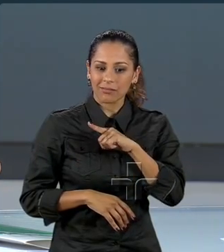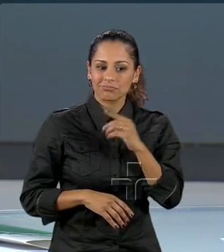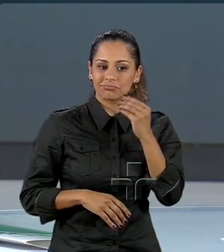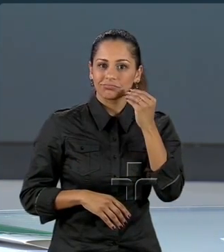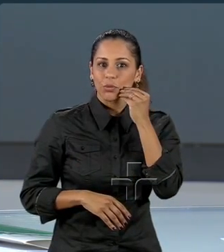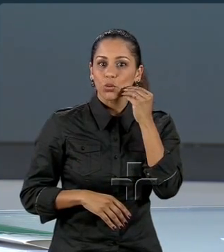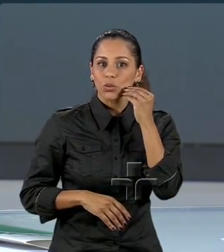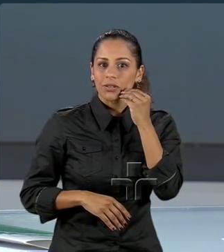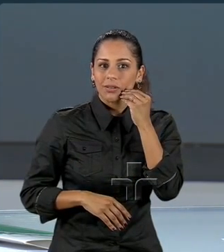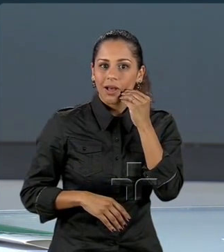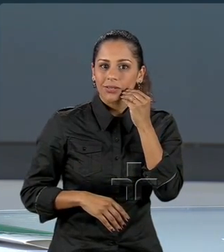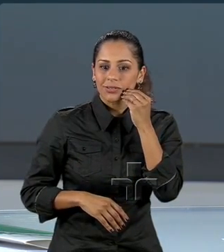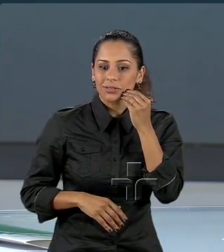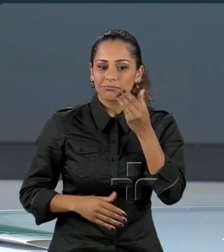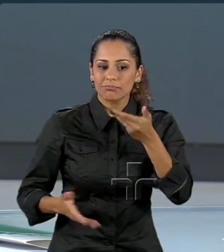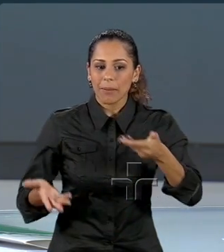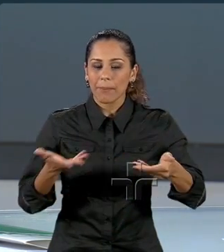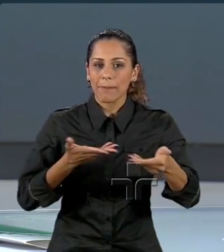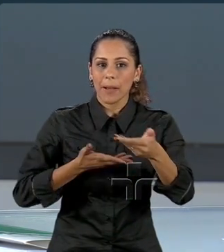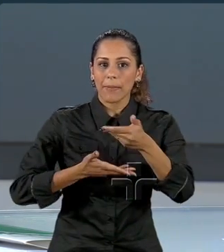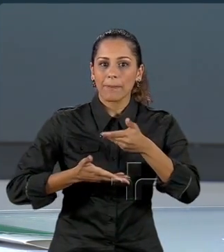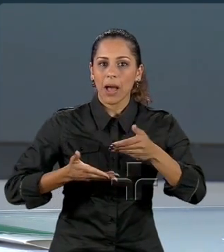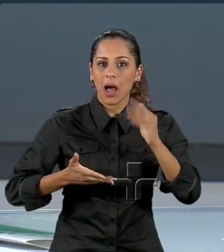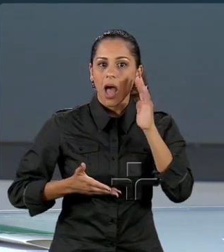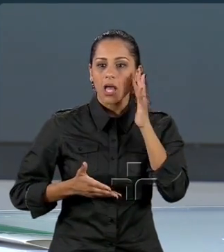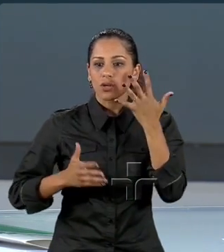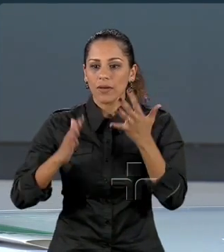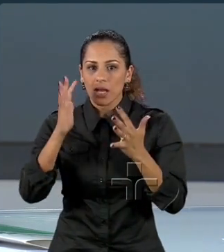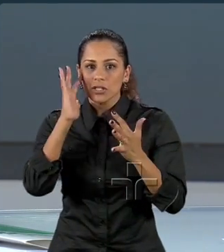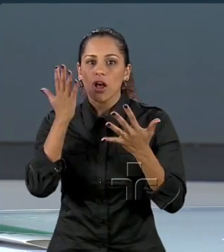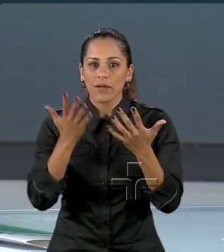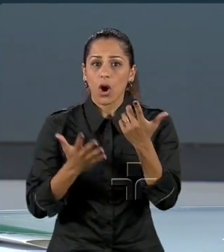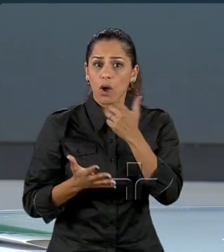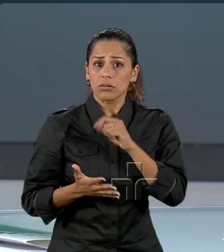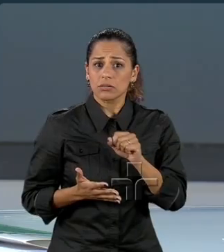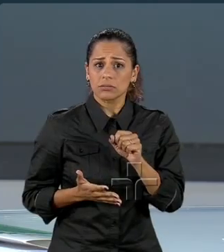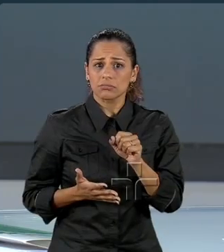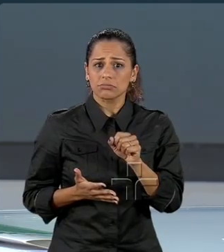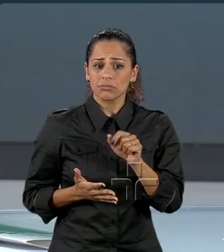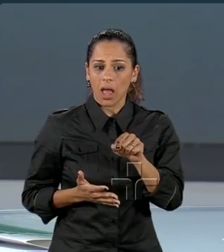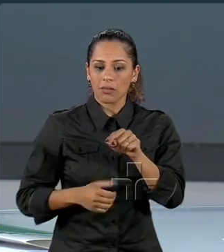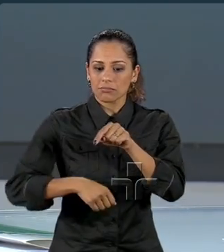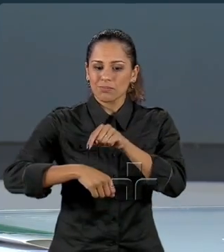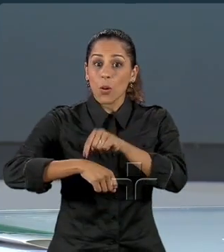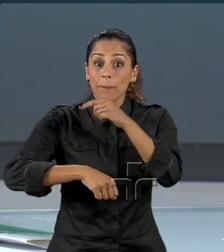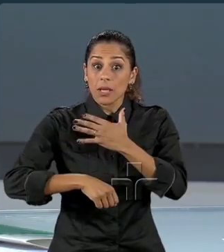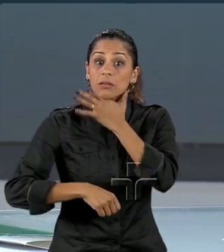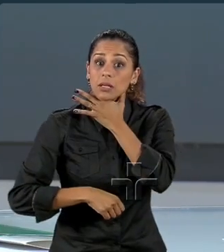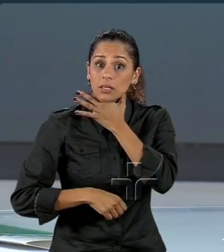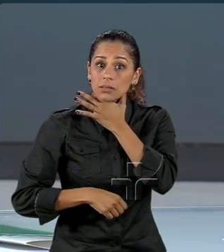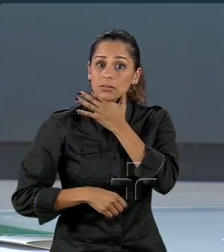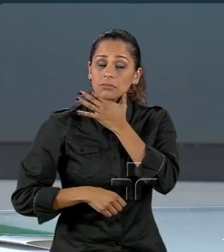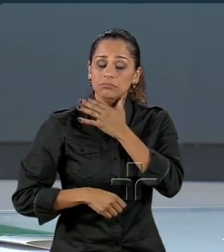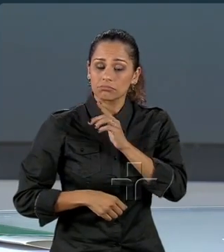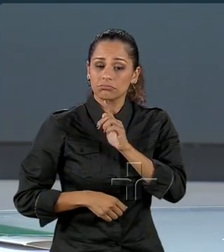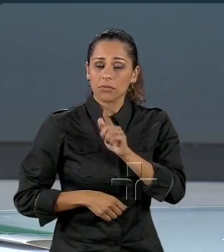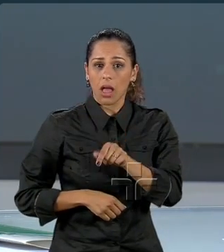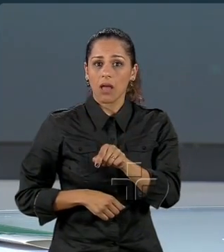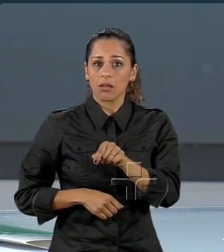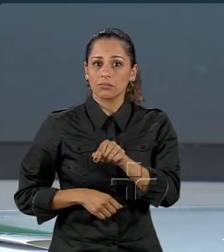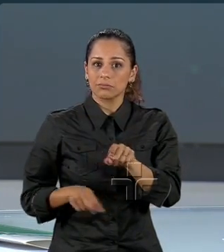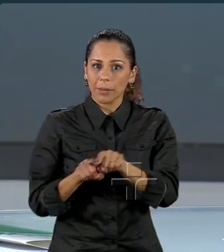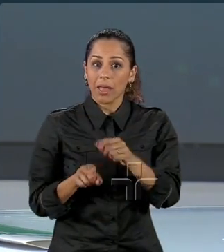resolver crises. Né? Muitas janelas de oportunidade surgem nessas horas, né, de crise mesmo. Aliás, Einstein dizia